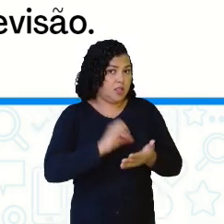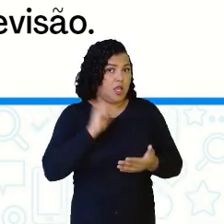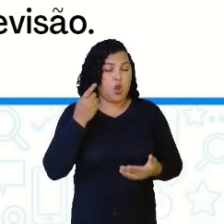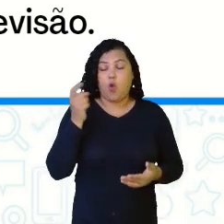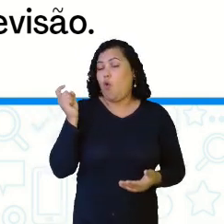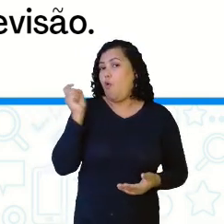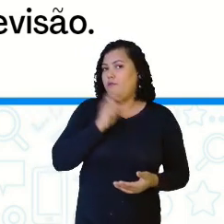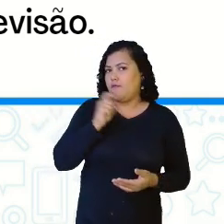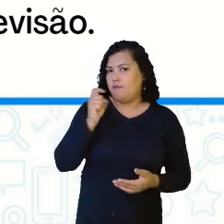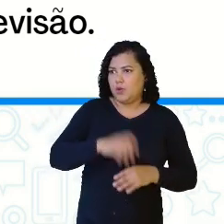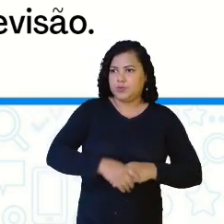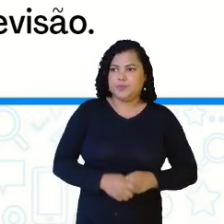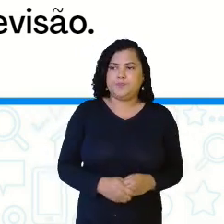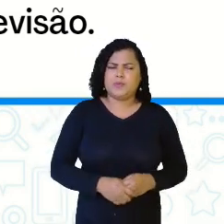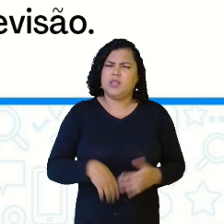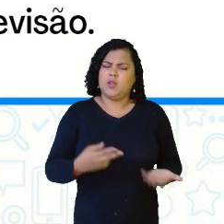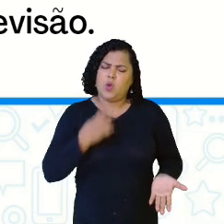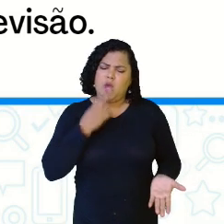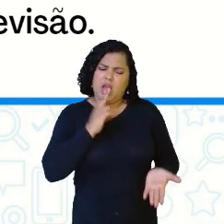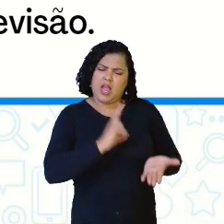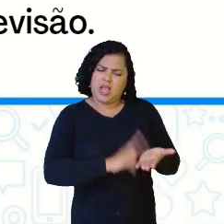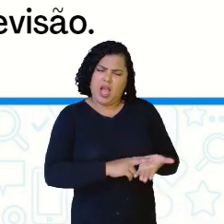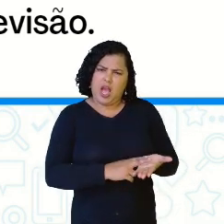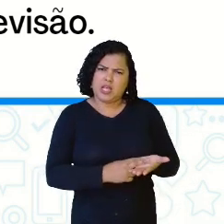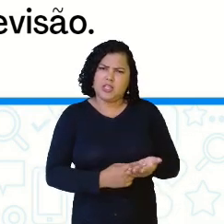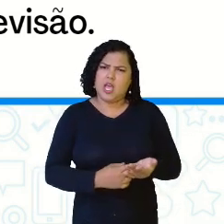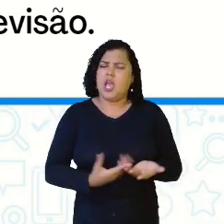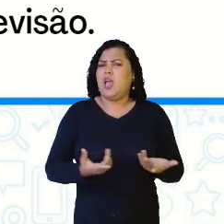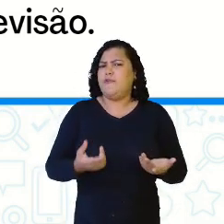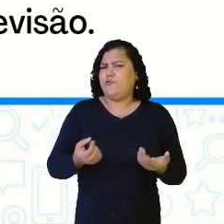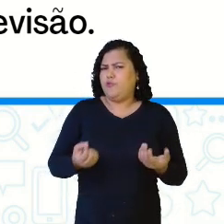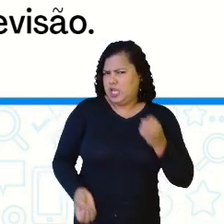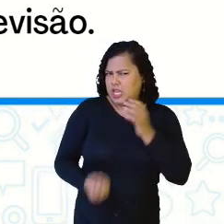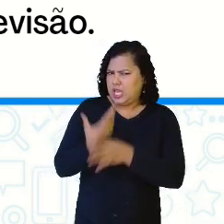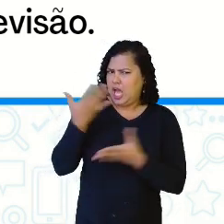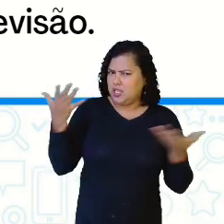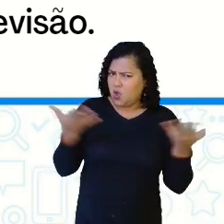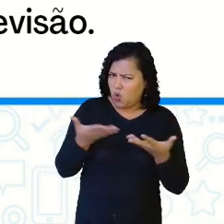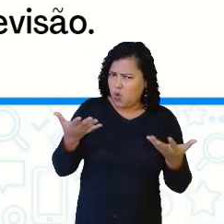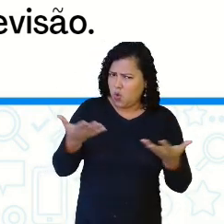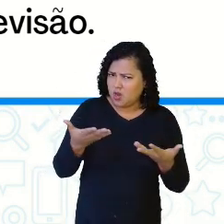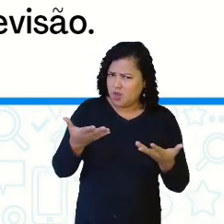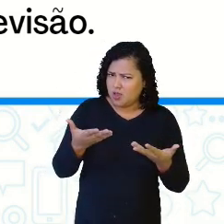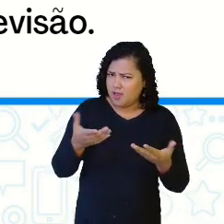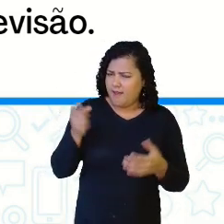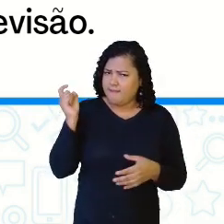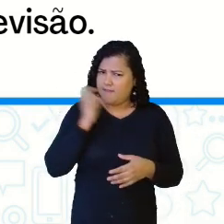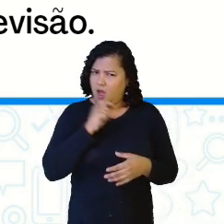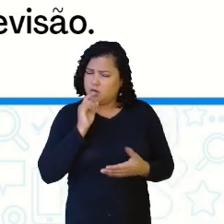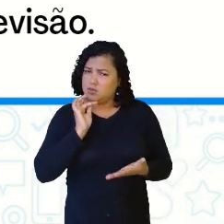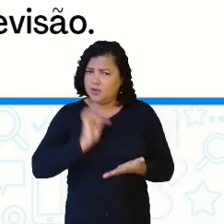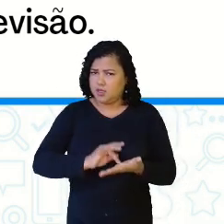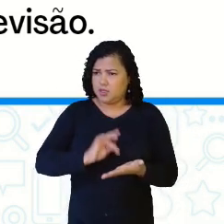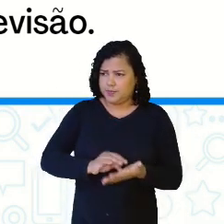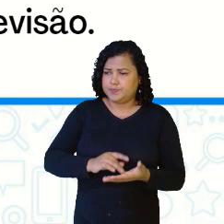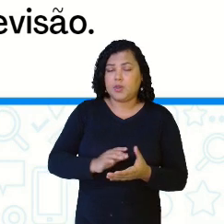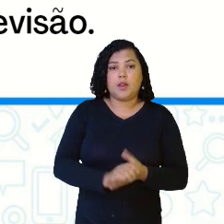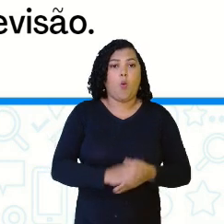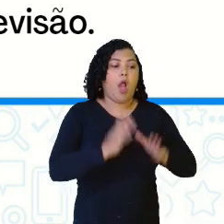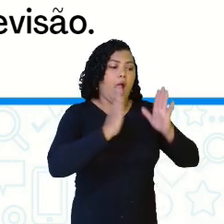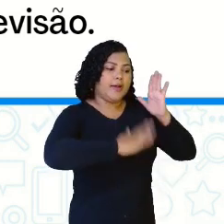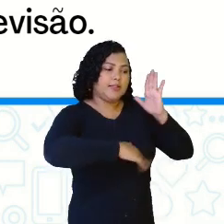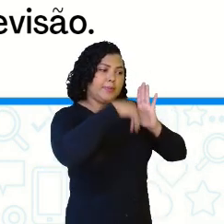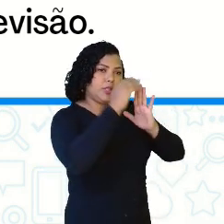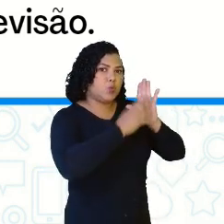atenção. A carta é um meio de comunicação criado em tempos recentes. Isso é verdadeiro ou isso é falso? As pinturas rupestres